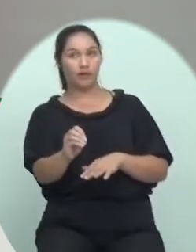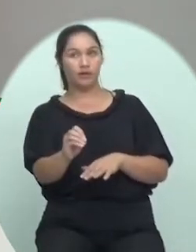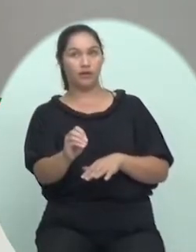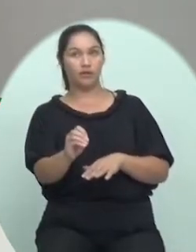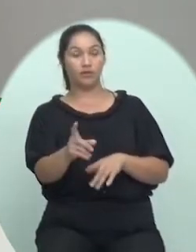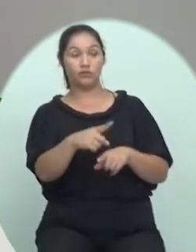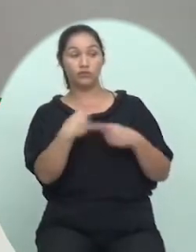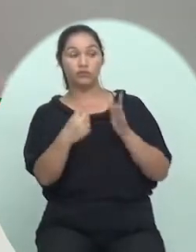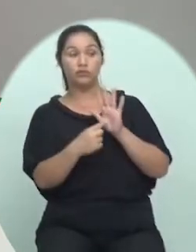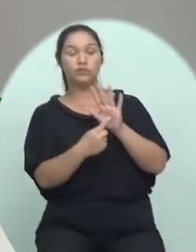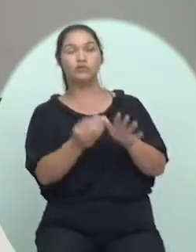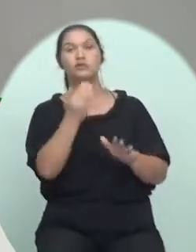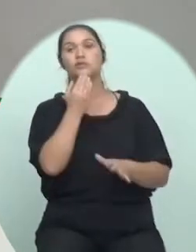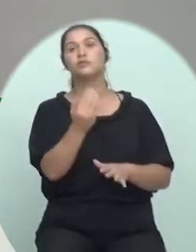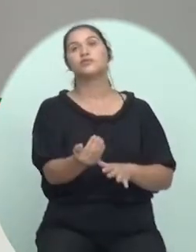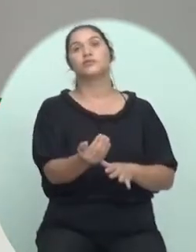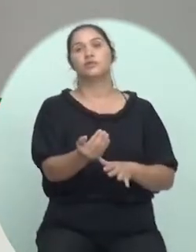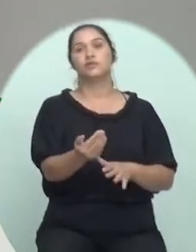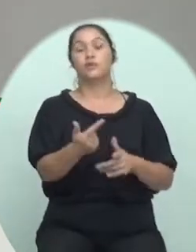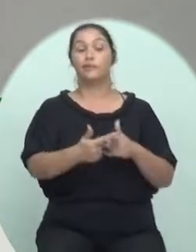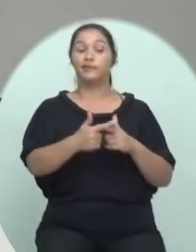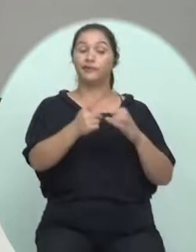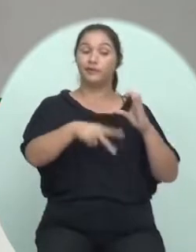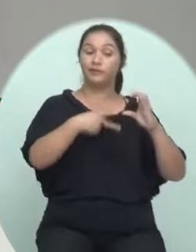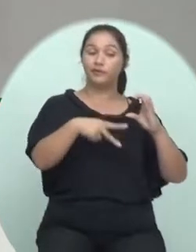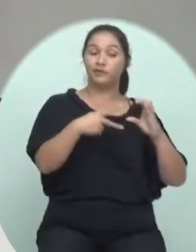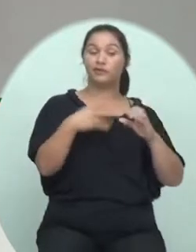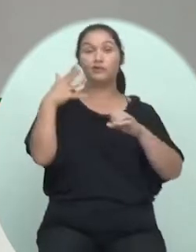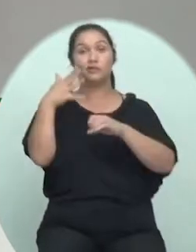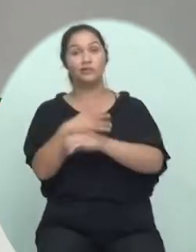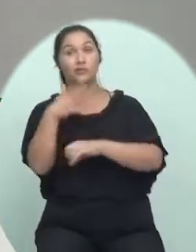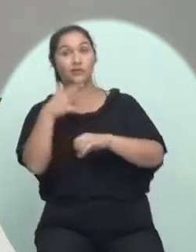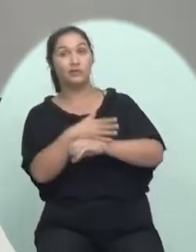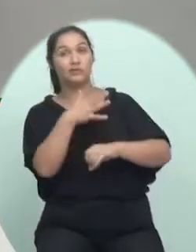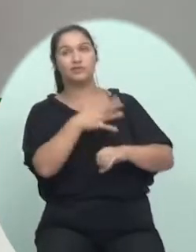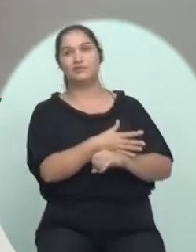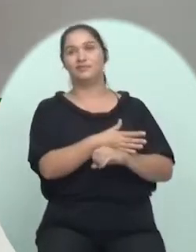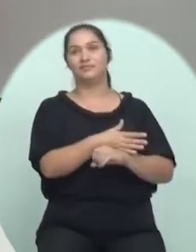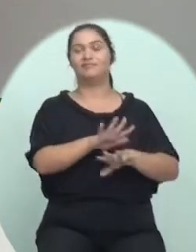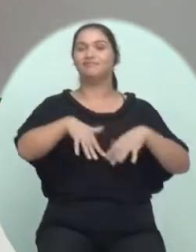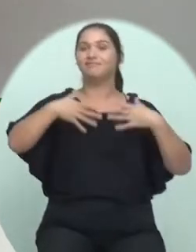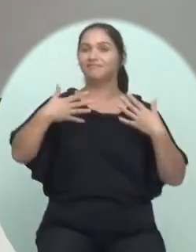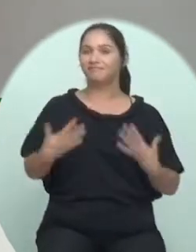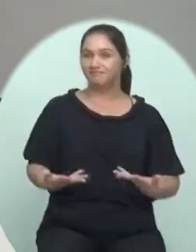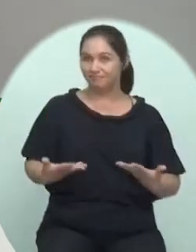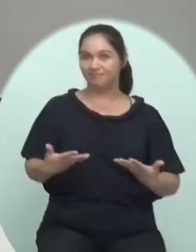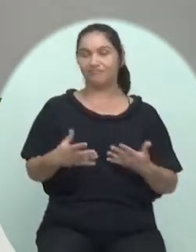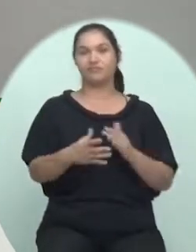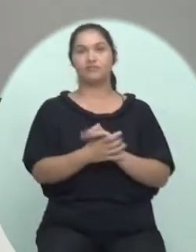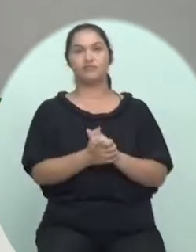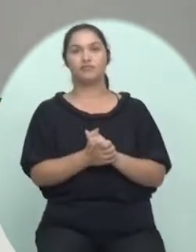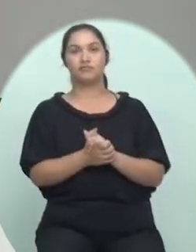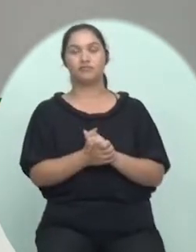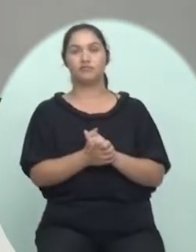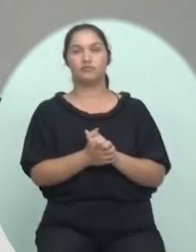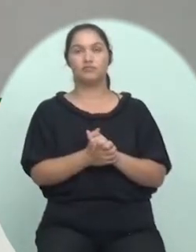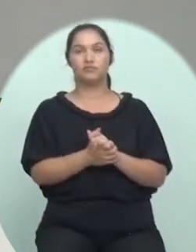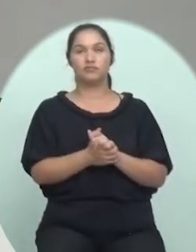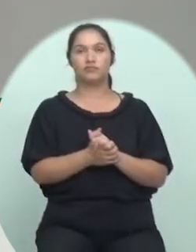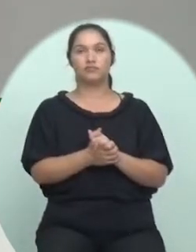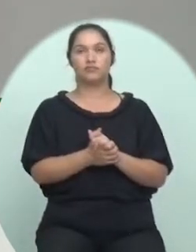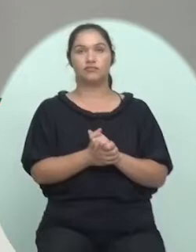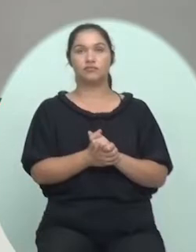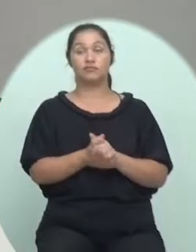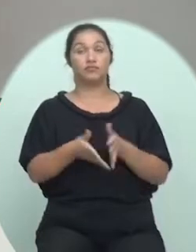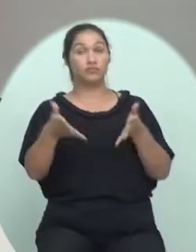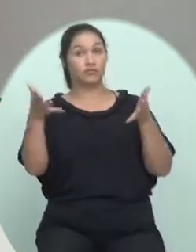casa. Ou seja, a Câmara de Vereadores participando efetivamente. Ora, refiro-me a este ponto